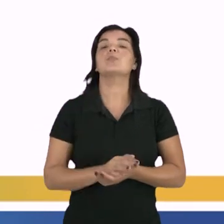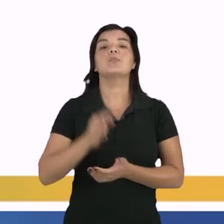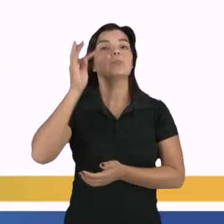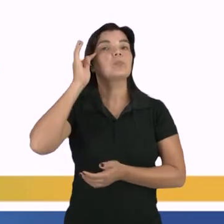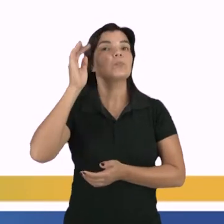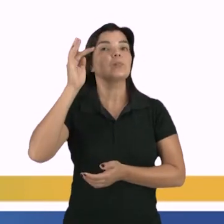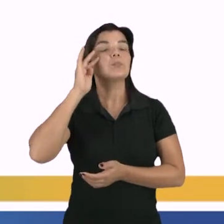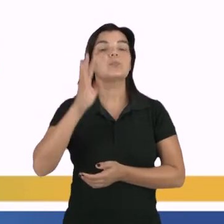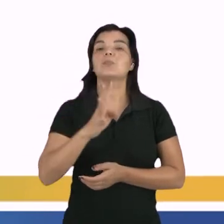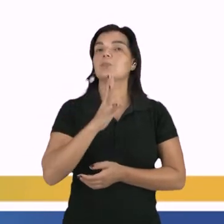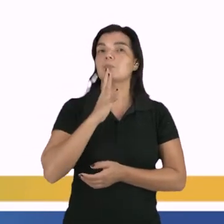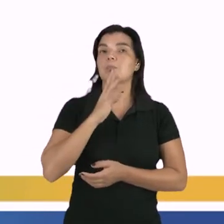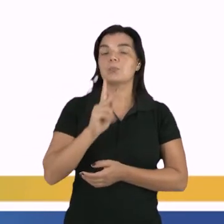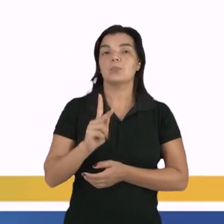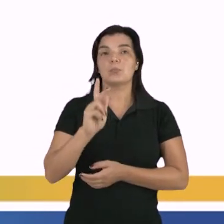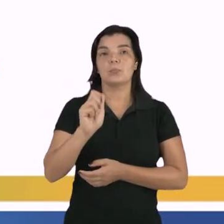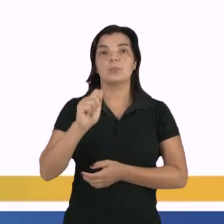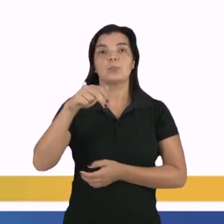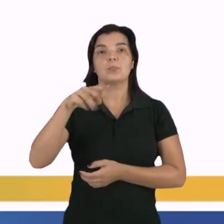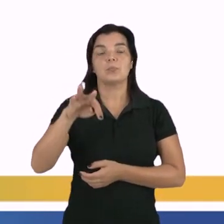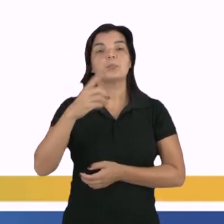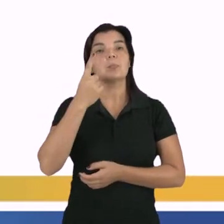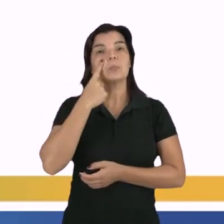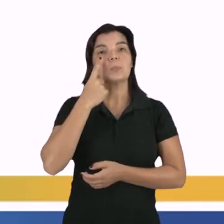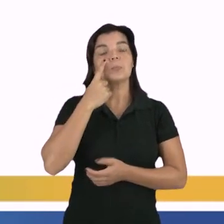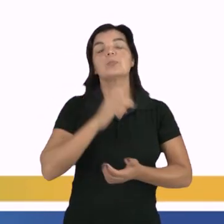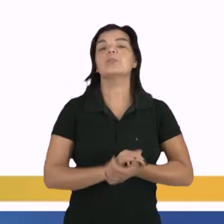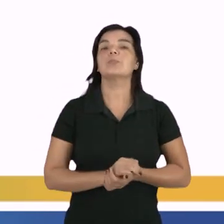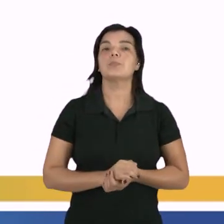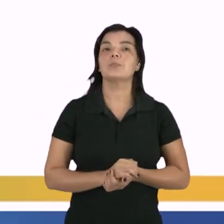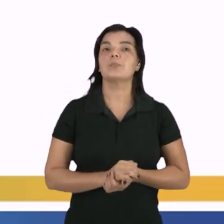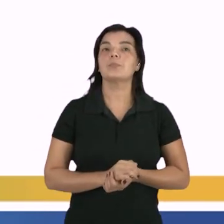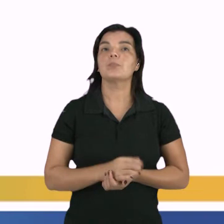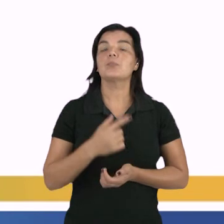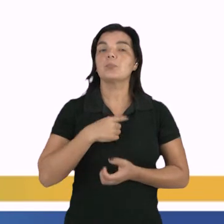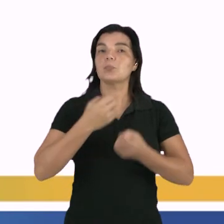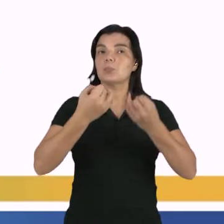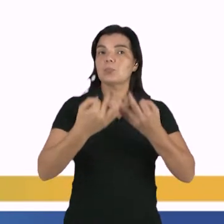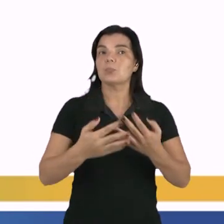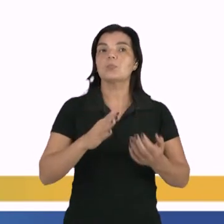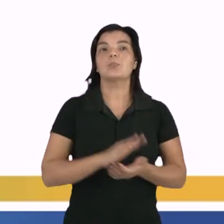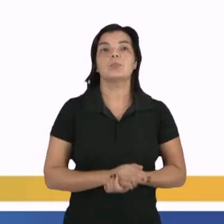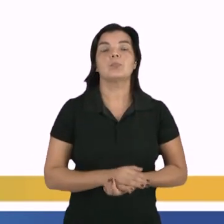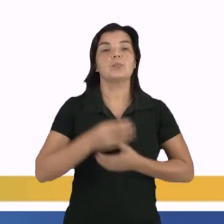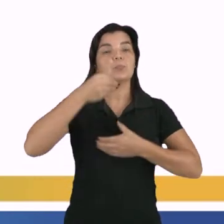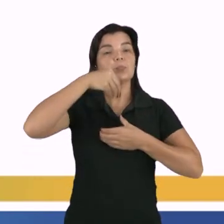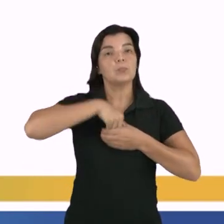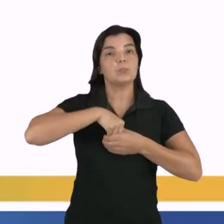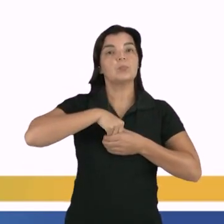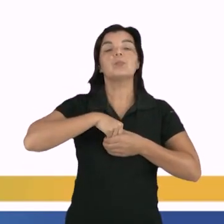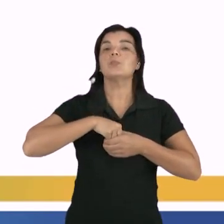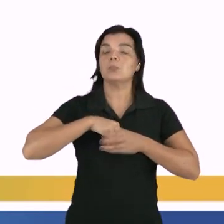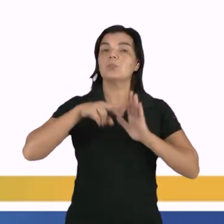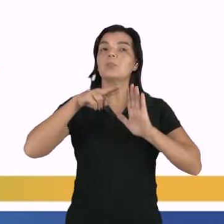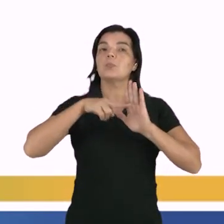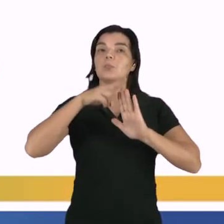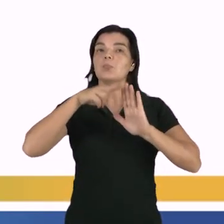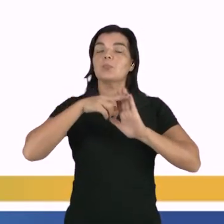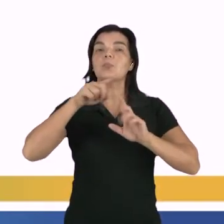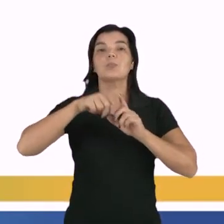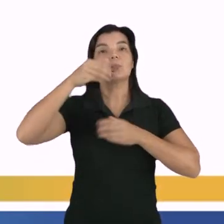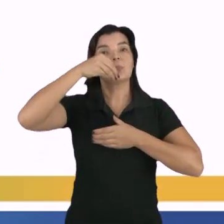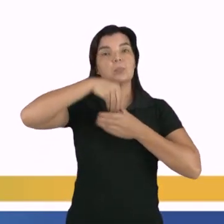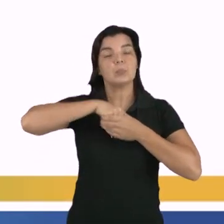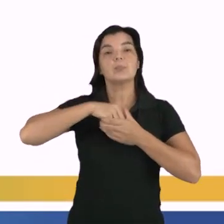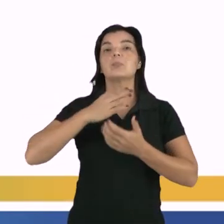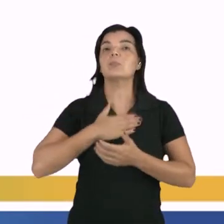do conhecimento e Kant. Então, dá uma olhadinha na letra E, aquilo que eu falei, a interioridade da norma. A norma moral